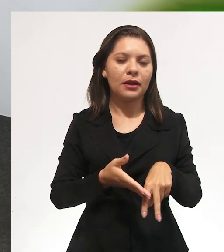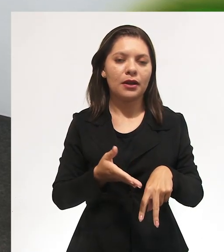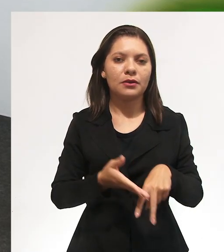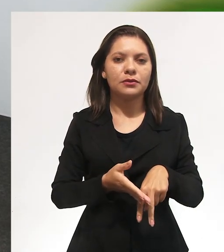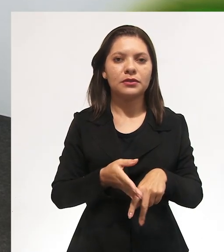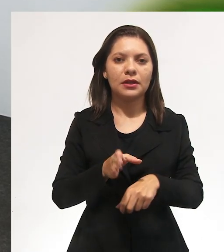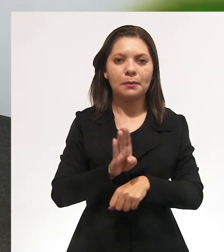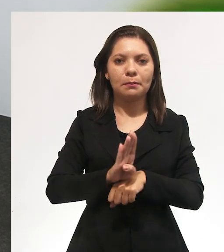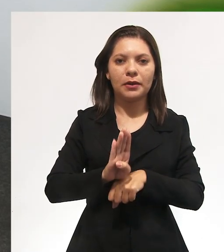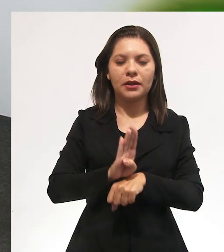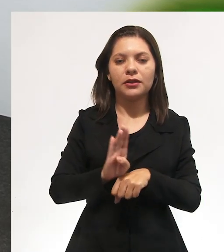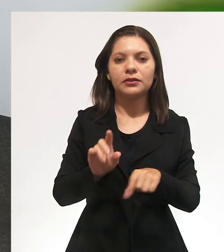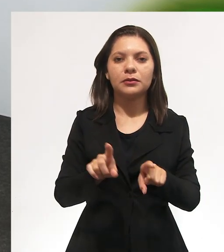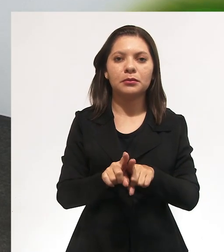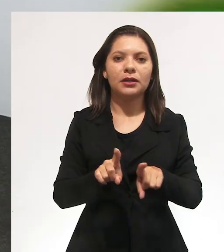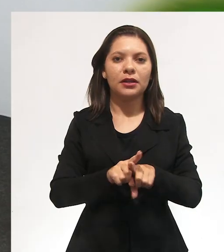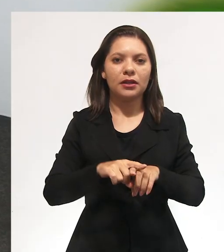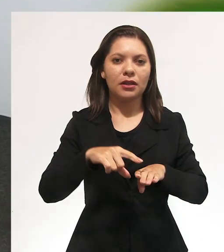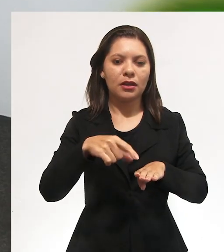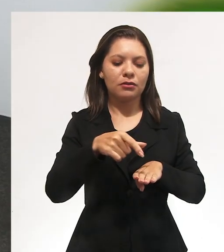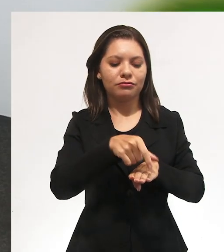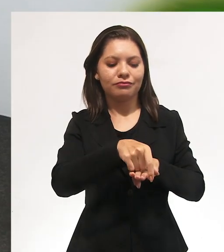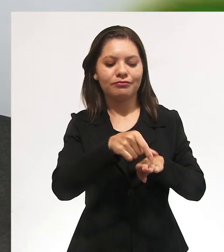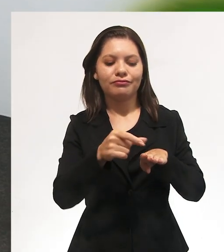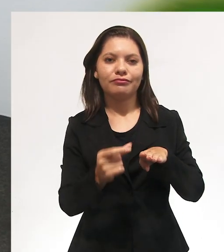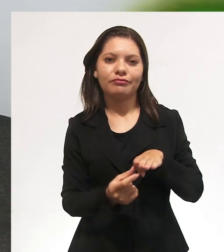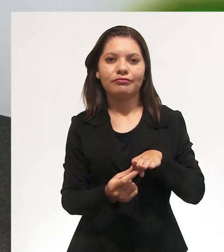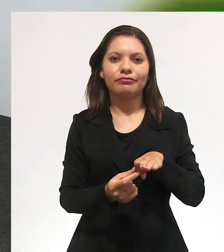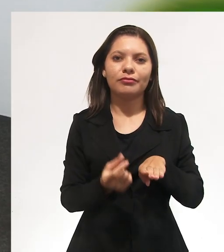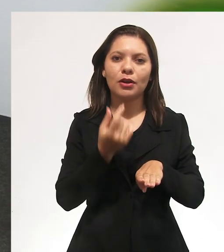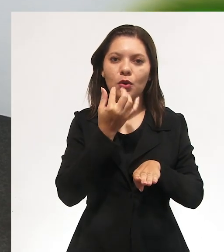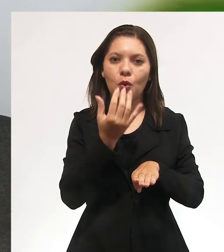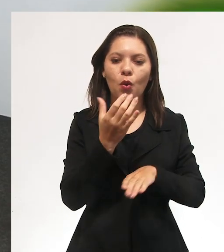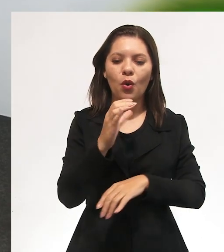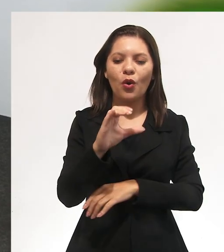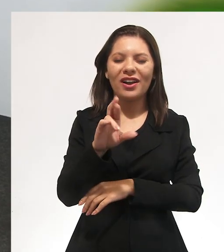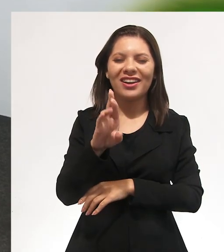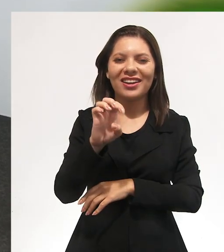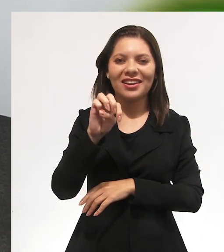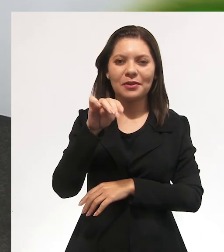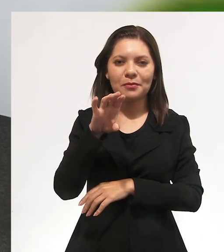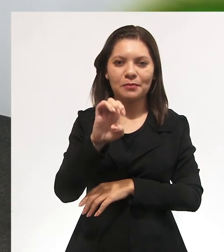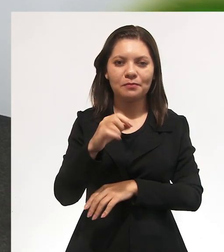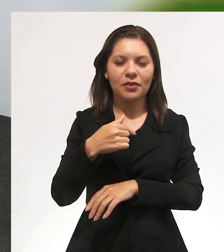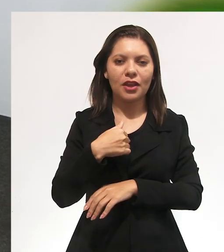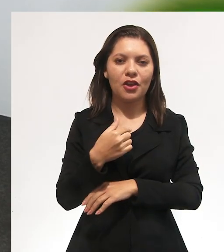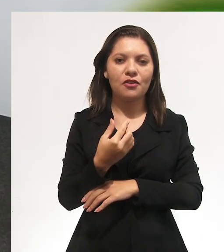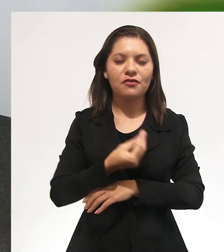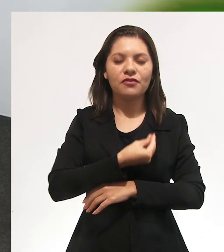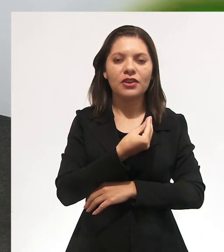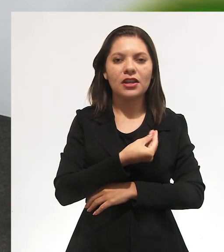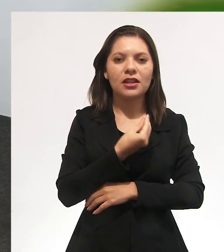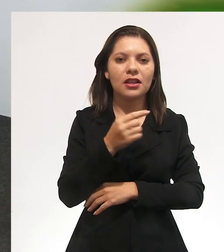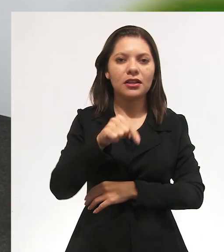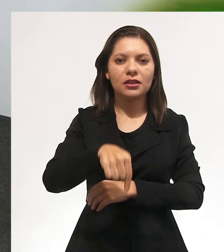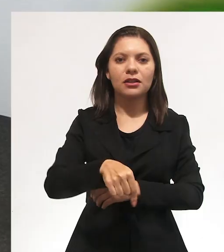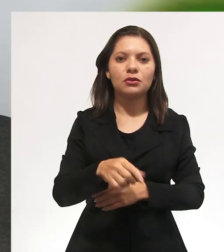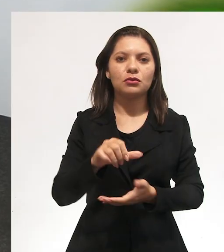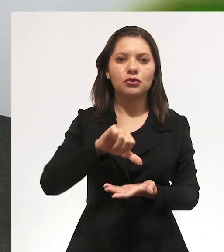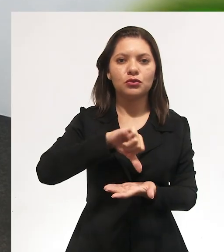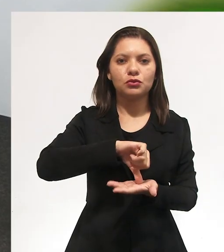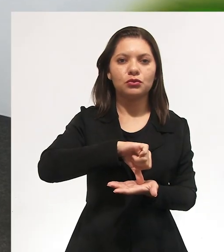sandálias de cor creme. Eu estou aqui no estúdio do Instituto Federal de